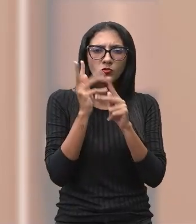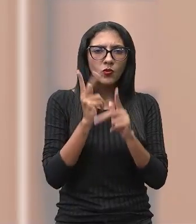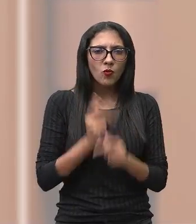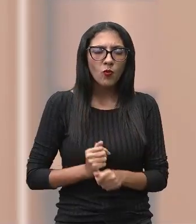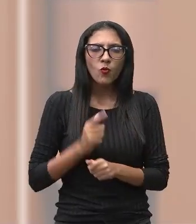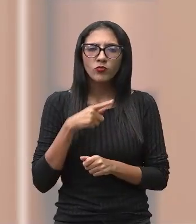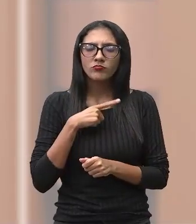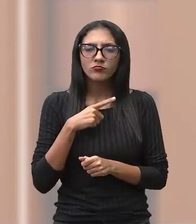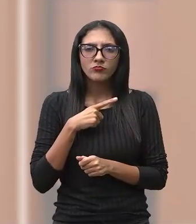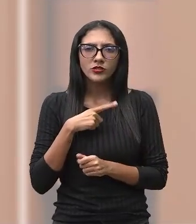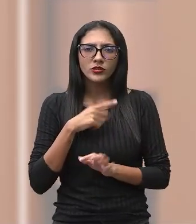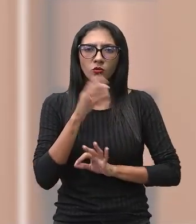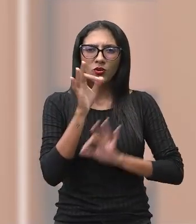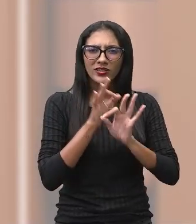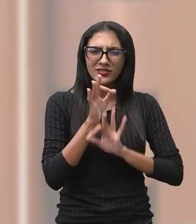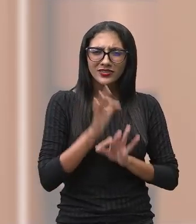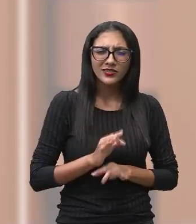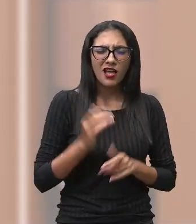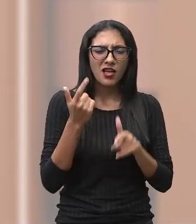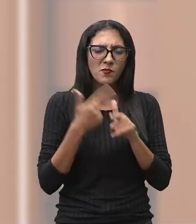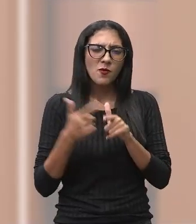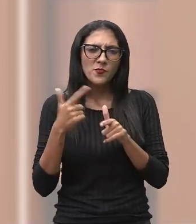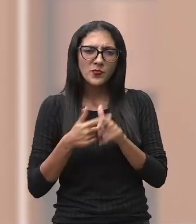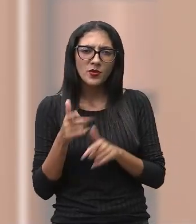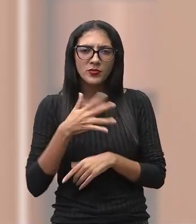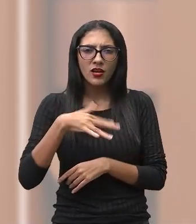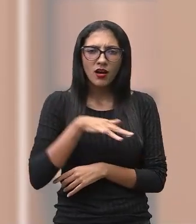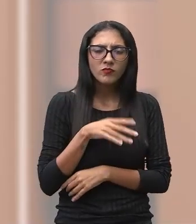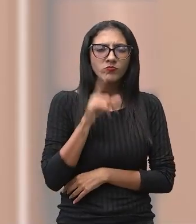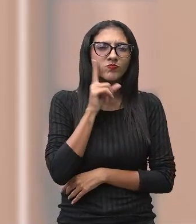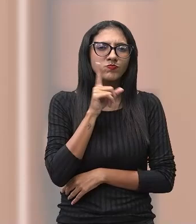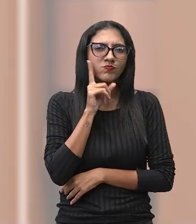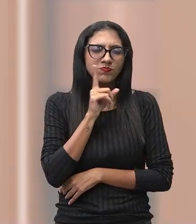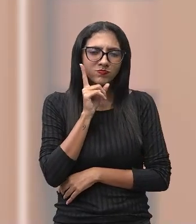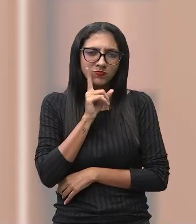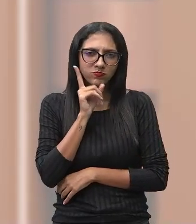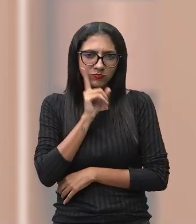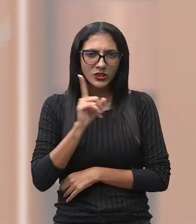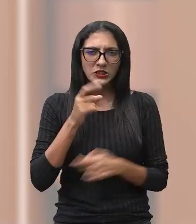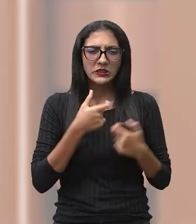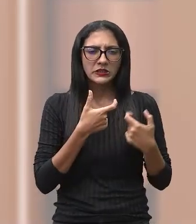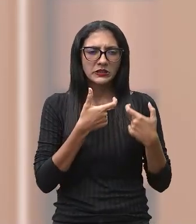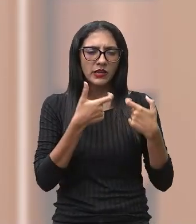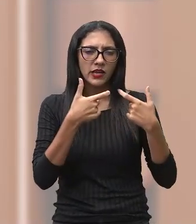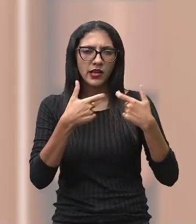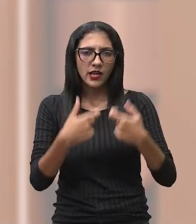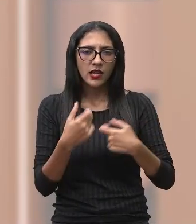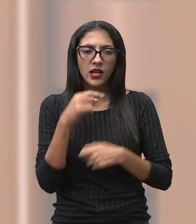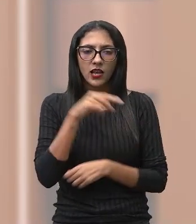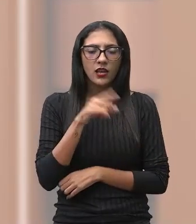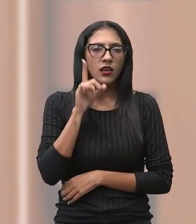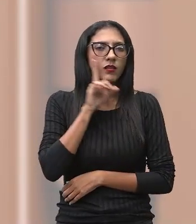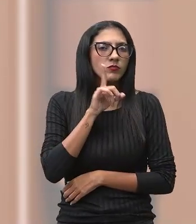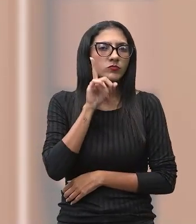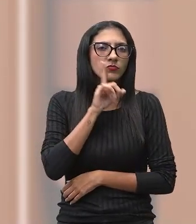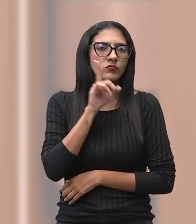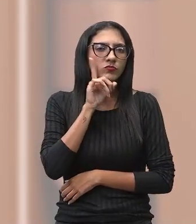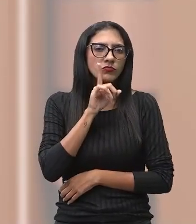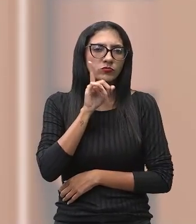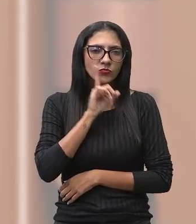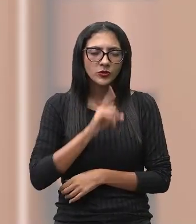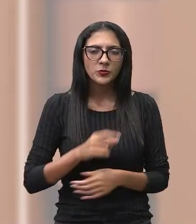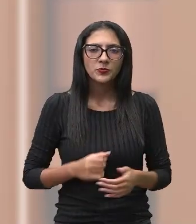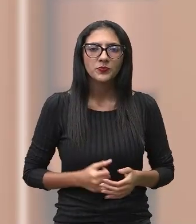esse cenário de destruição, com os atentados lá nos Estados Unidos, né,